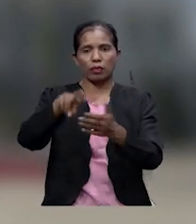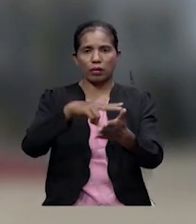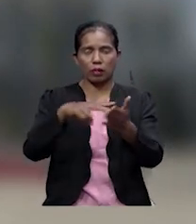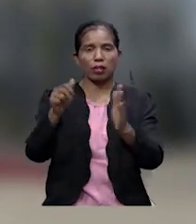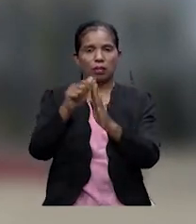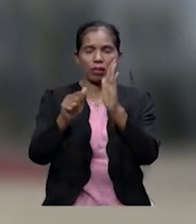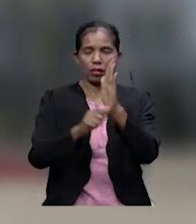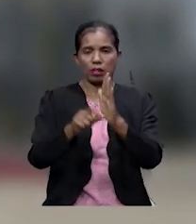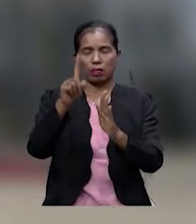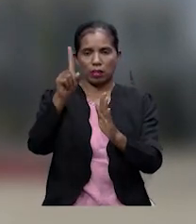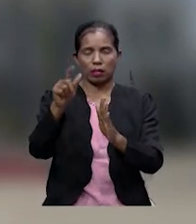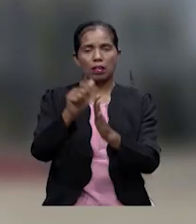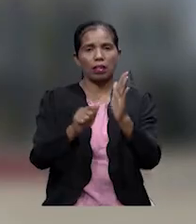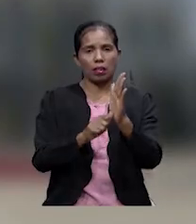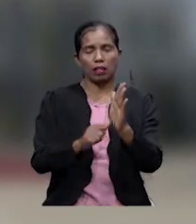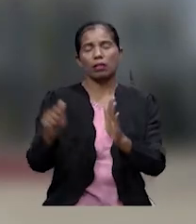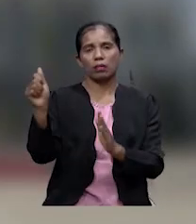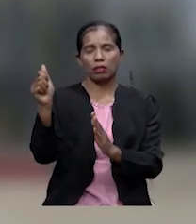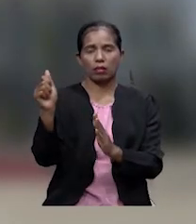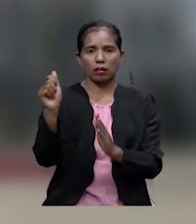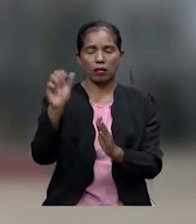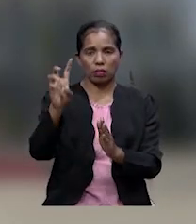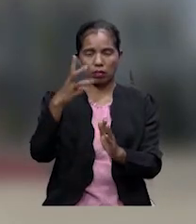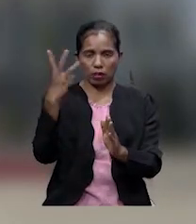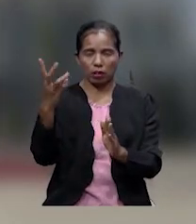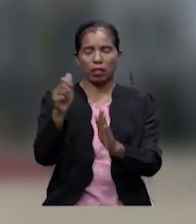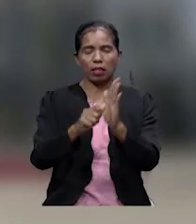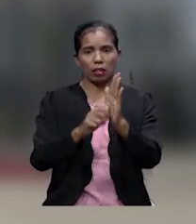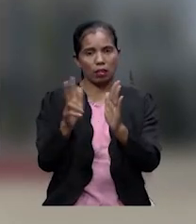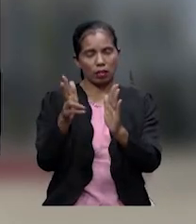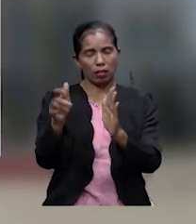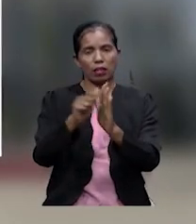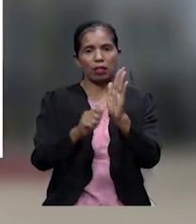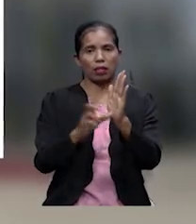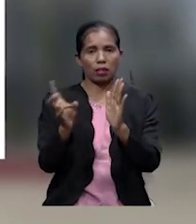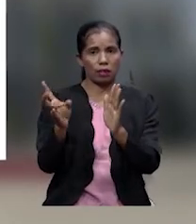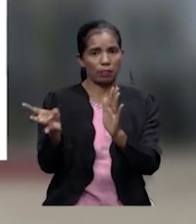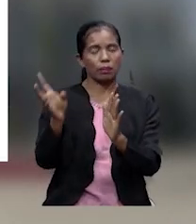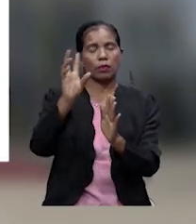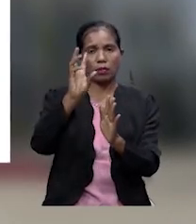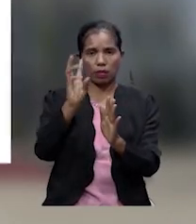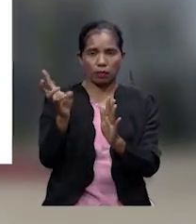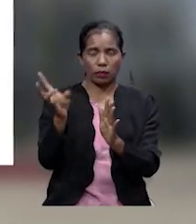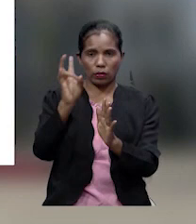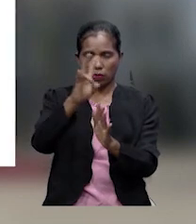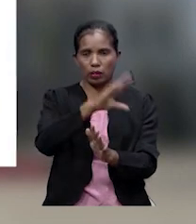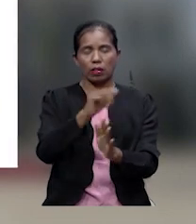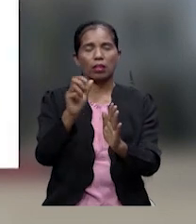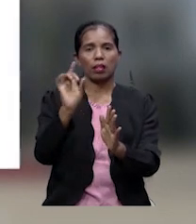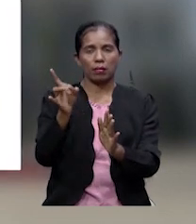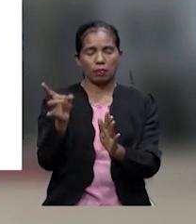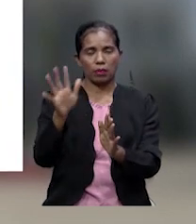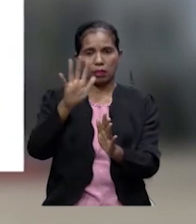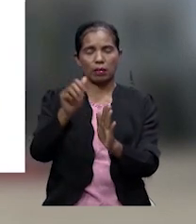ida artigo sanul resinen artigo tolunulu artigo nenul resin hitu artigo walnul resin lima